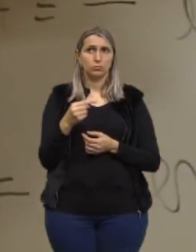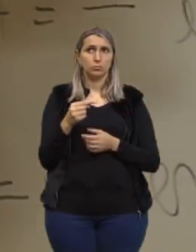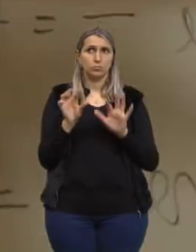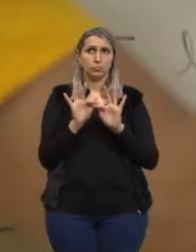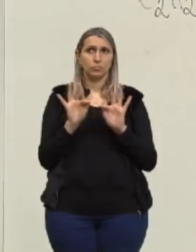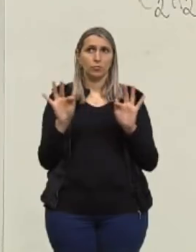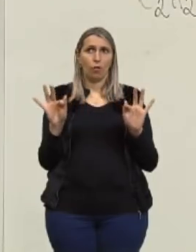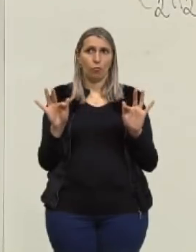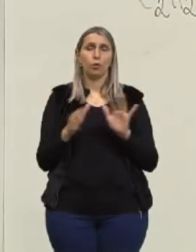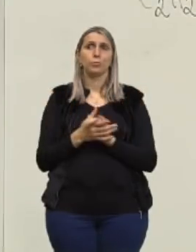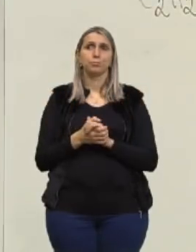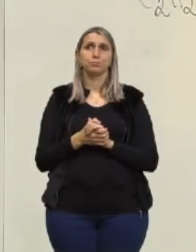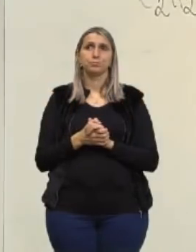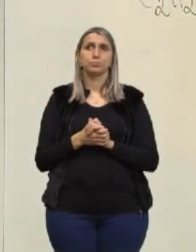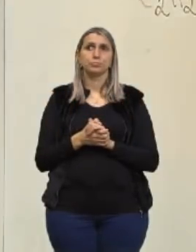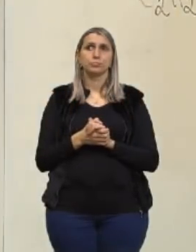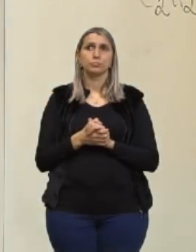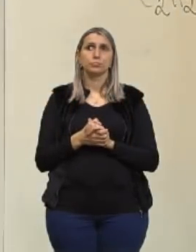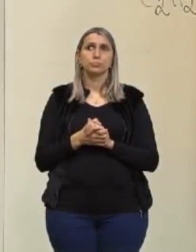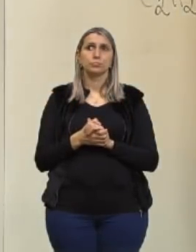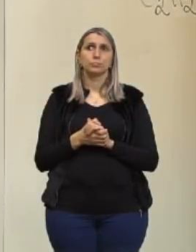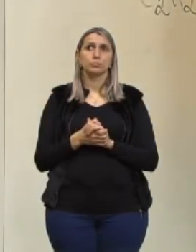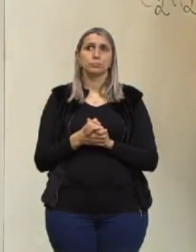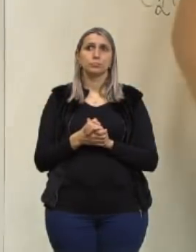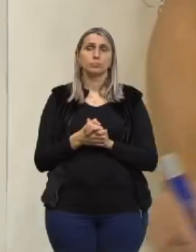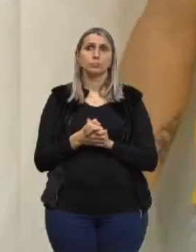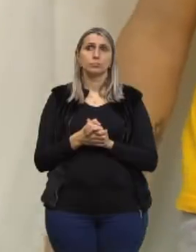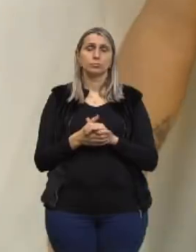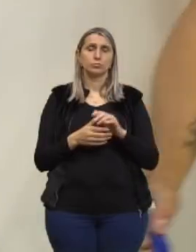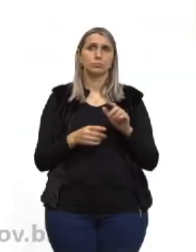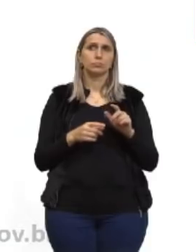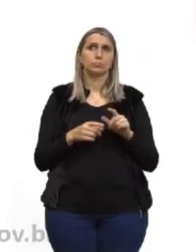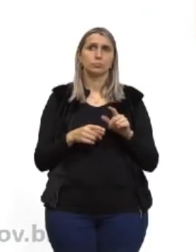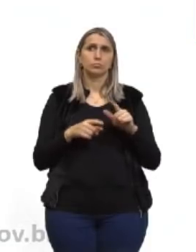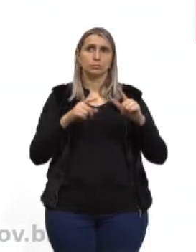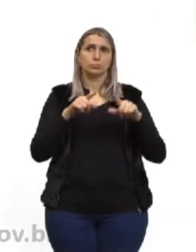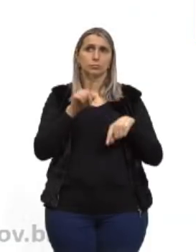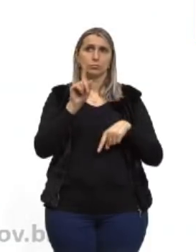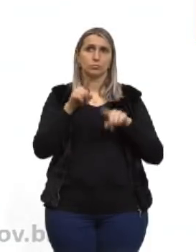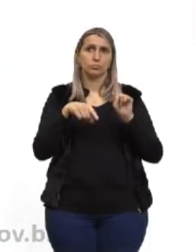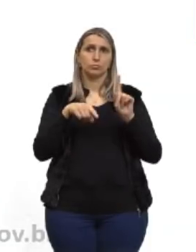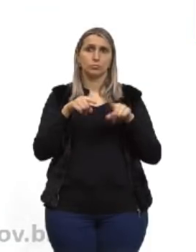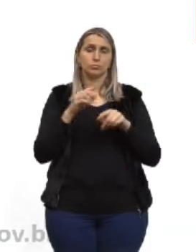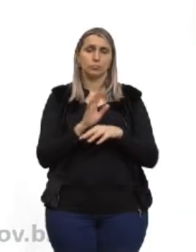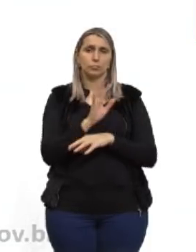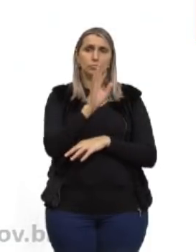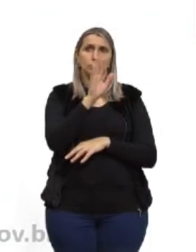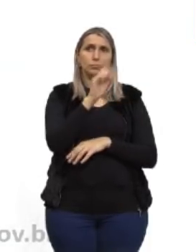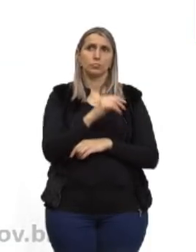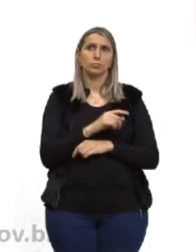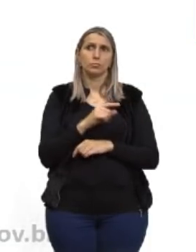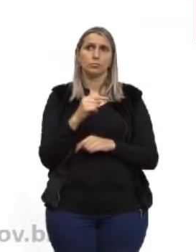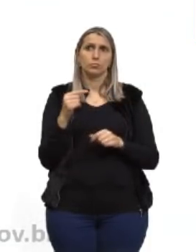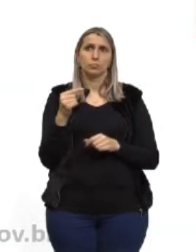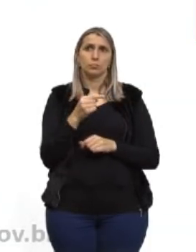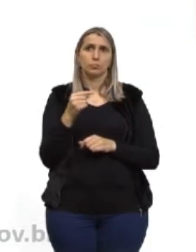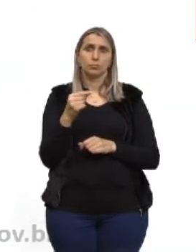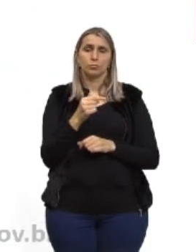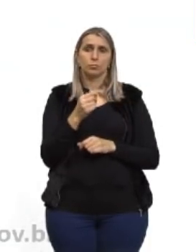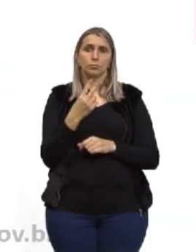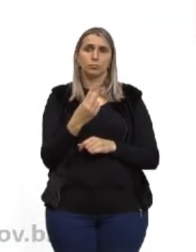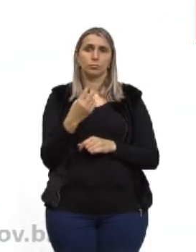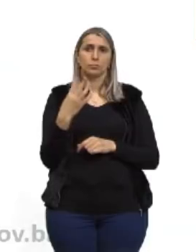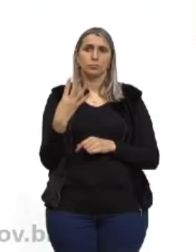da fórmula aqui oi e aí entalpia do estado gasoso cadê entalpia do estado gasoso -